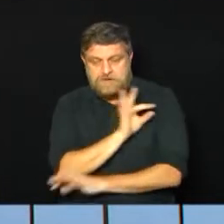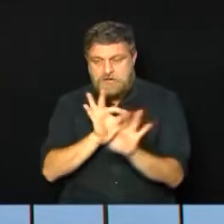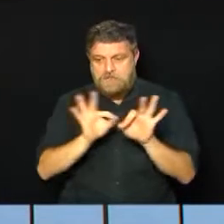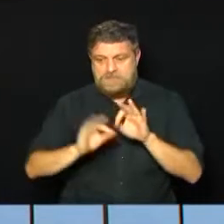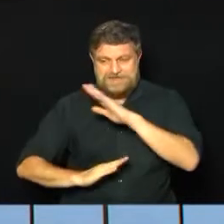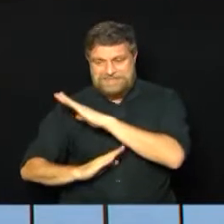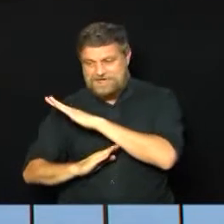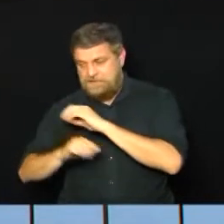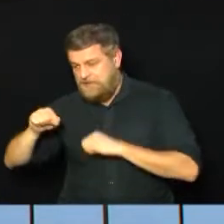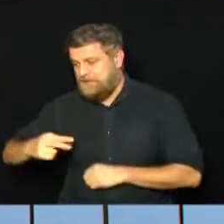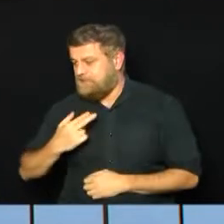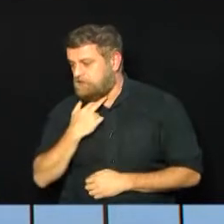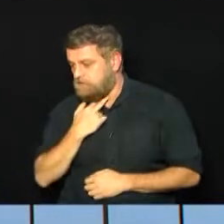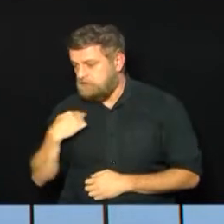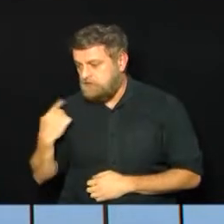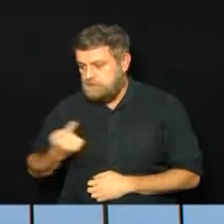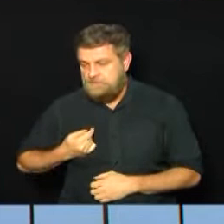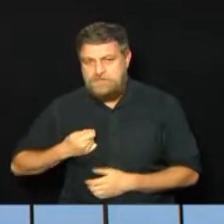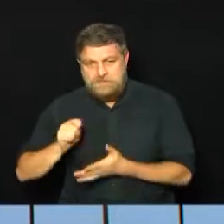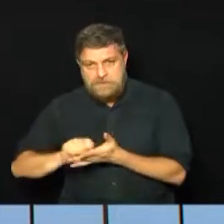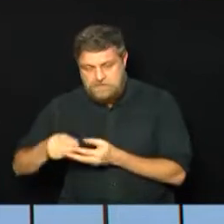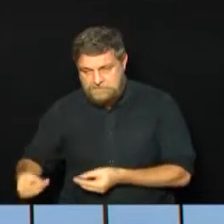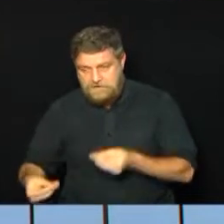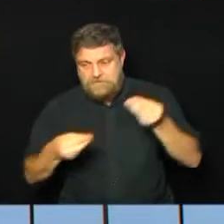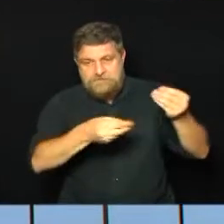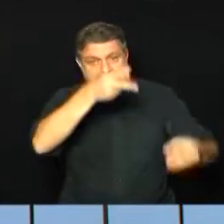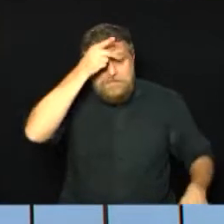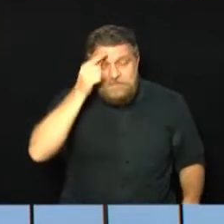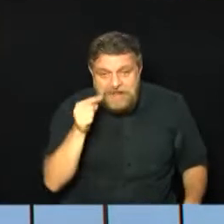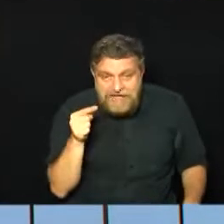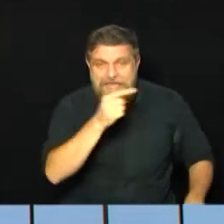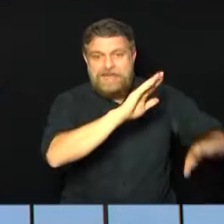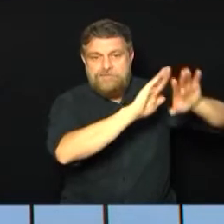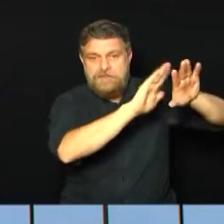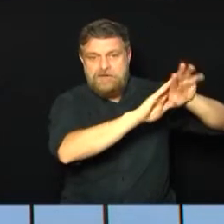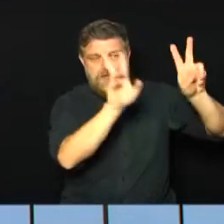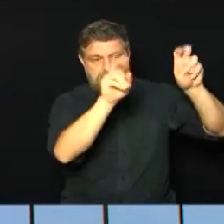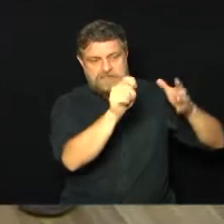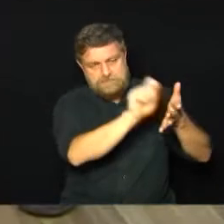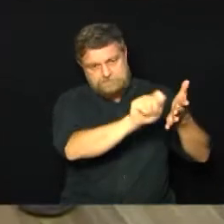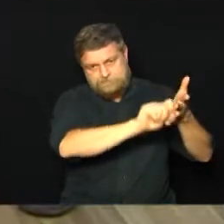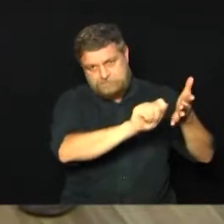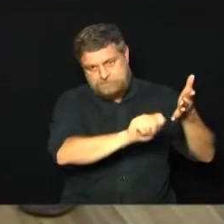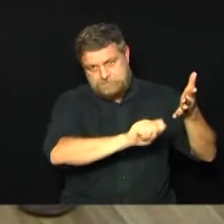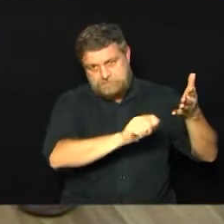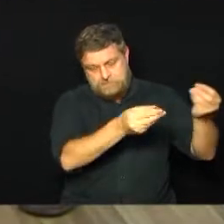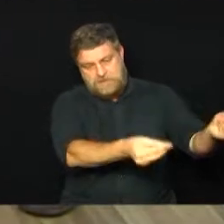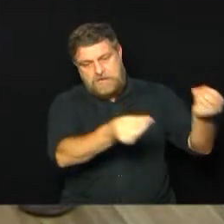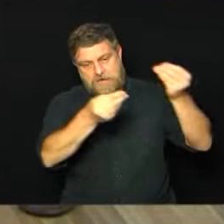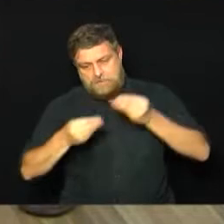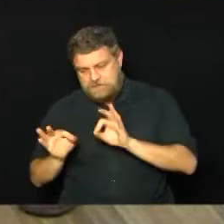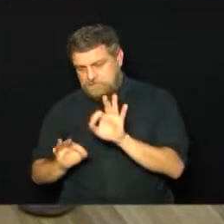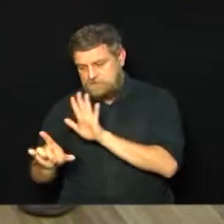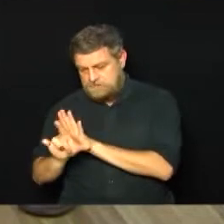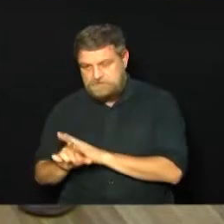casa e a gente vai acabar fazendo agora uma indicação ao executivo para que dê prosseguimento nesse tema. Vereador, a gente sabe que corrupção ela